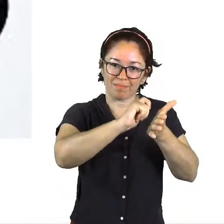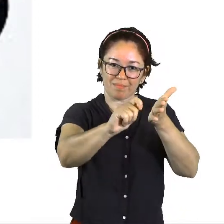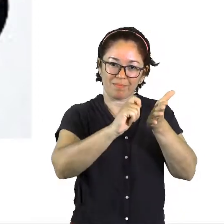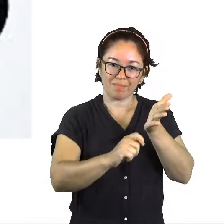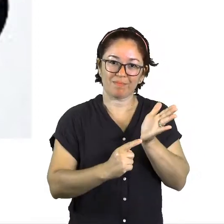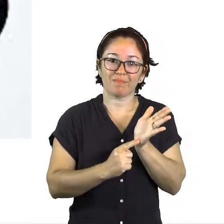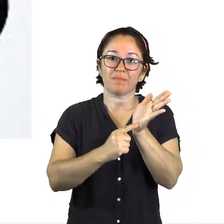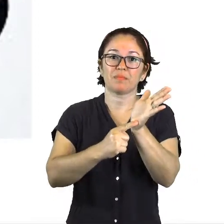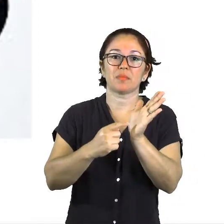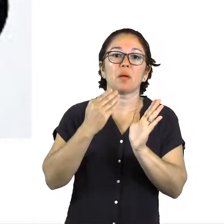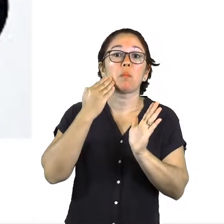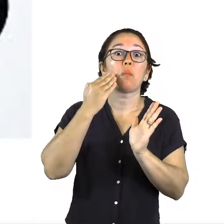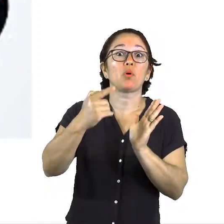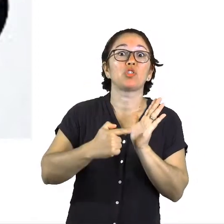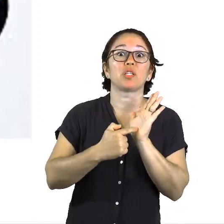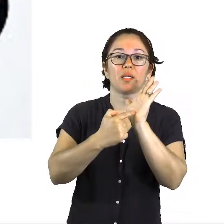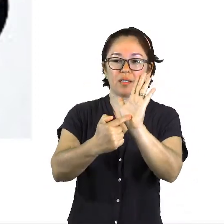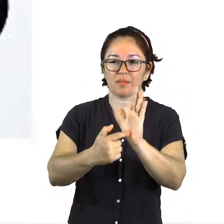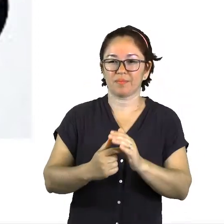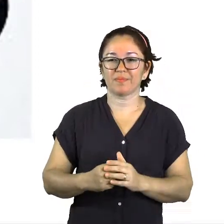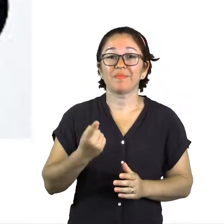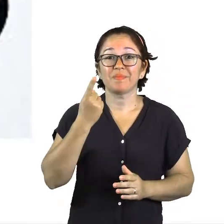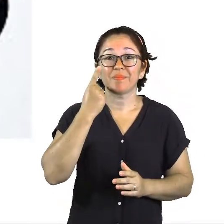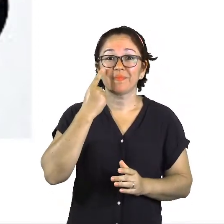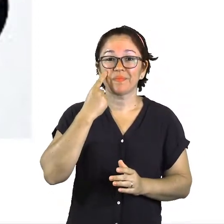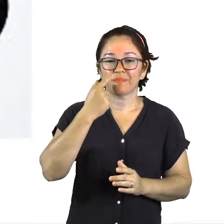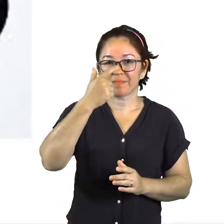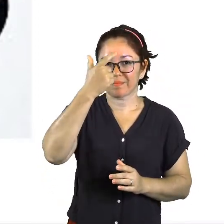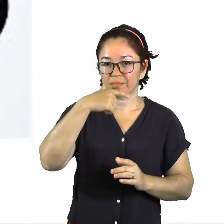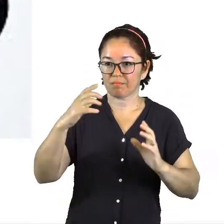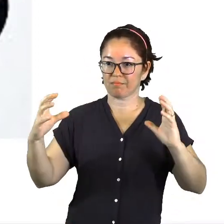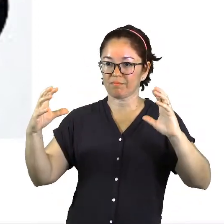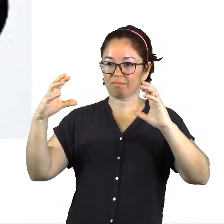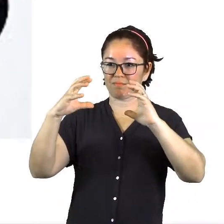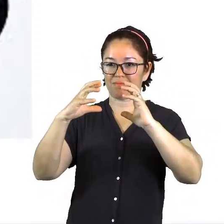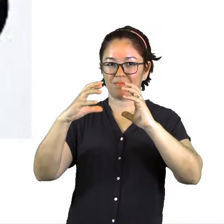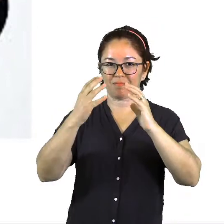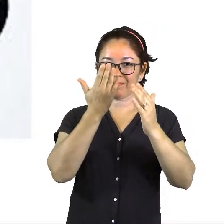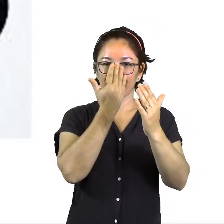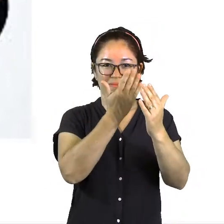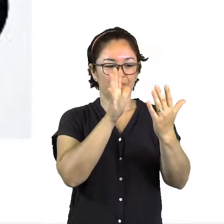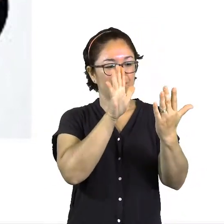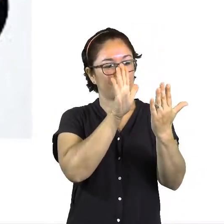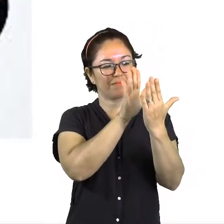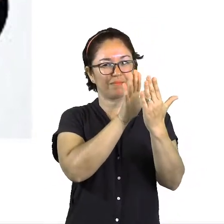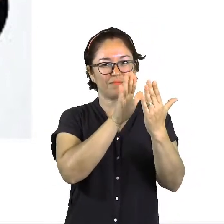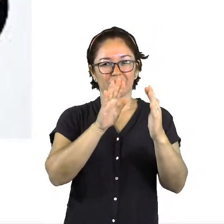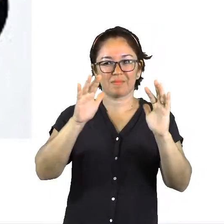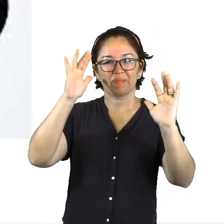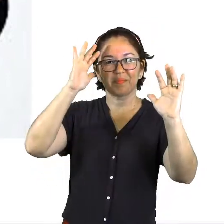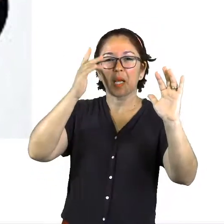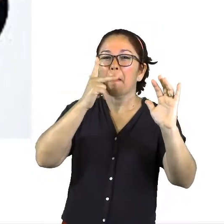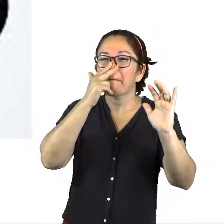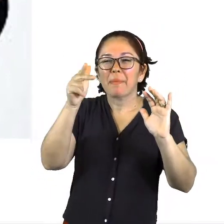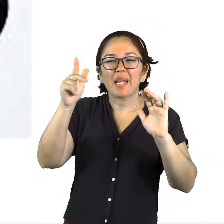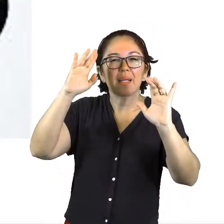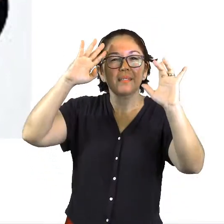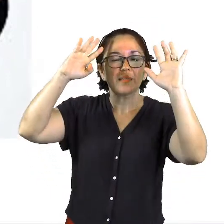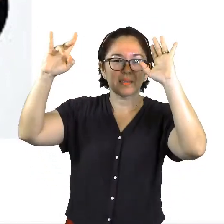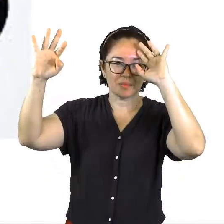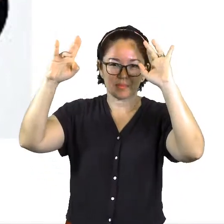duas cabeças, né, uma de frente para a outra, pensando. Por quê? Porque quem produz esse texto de